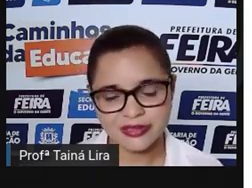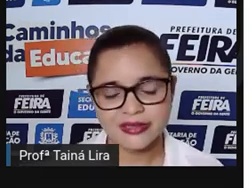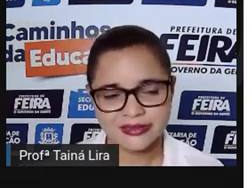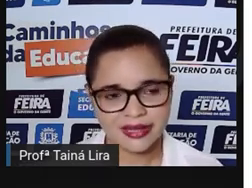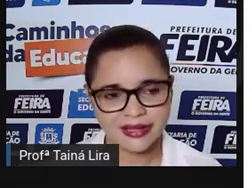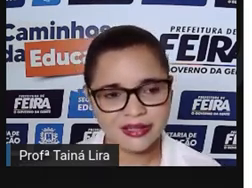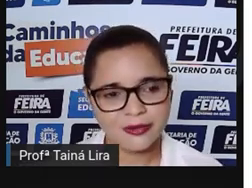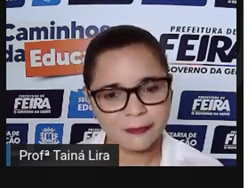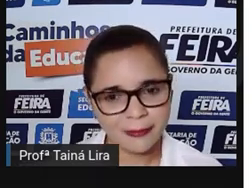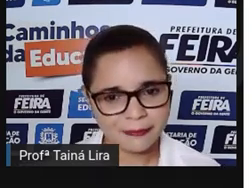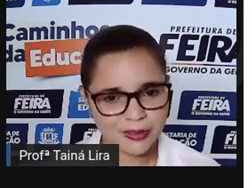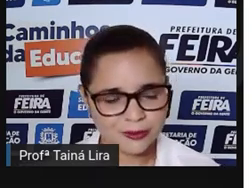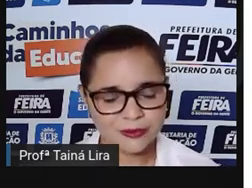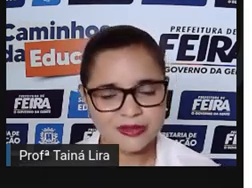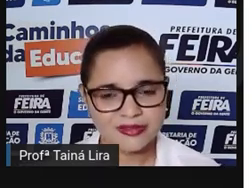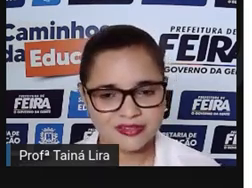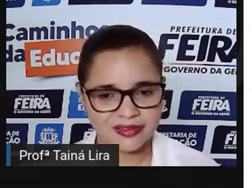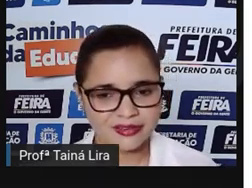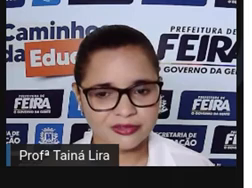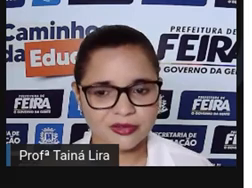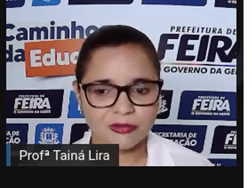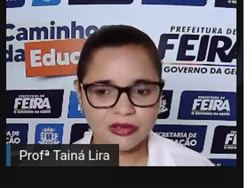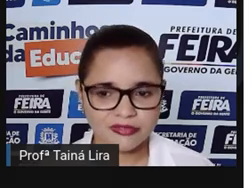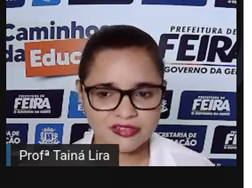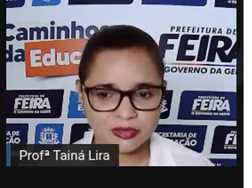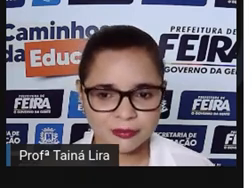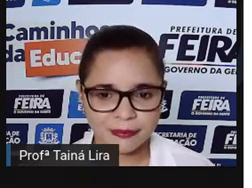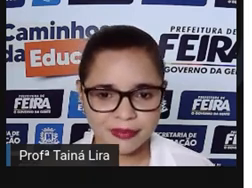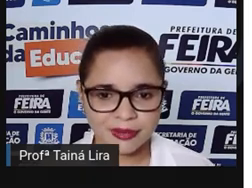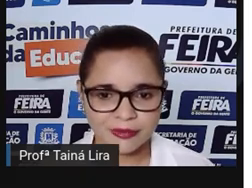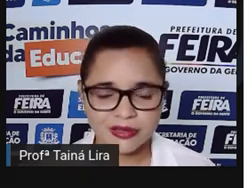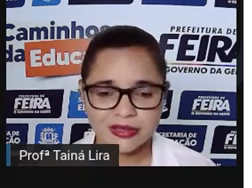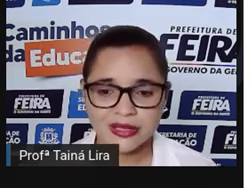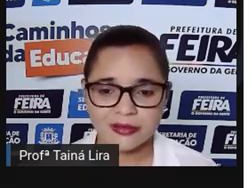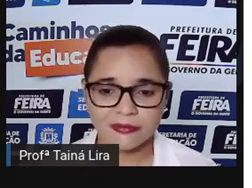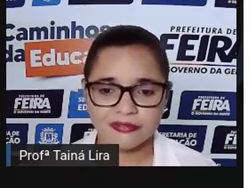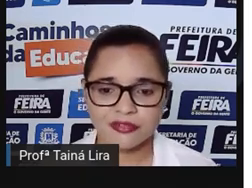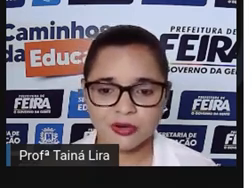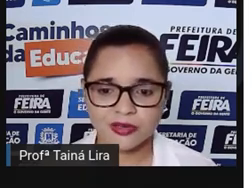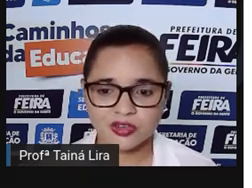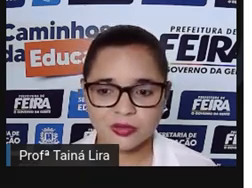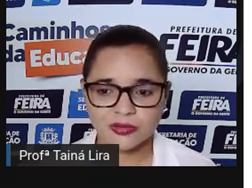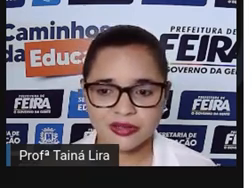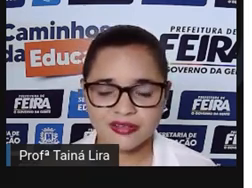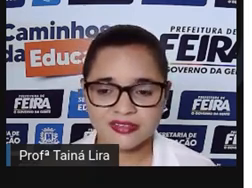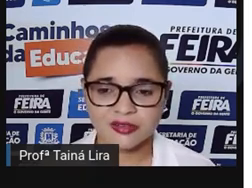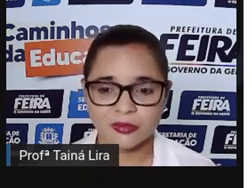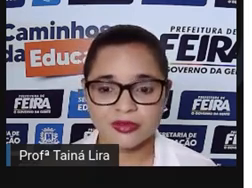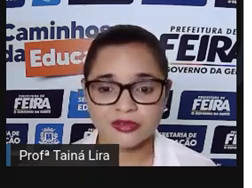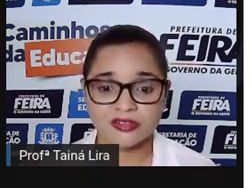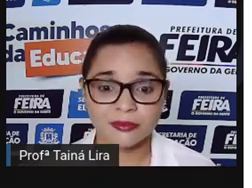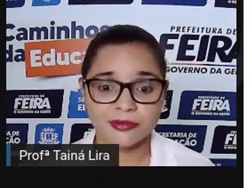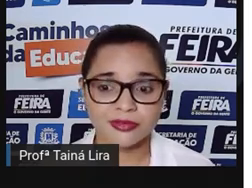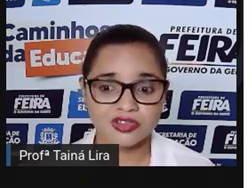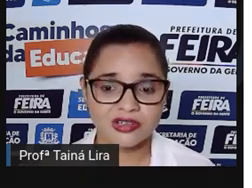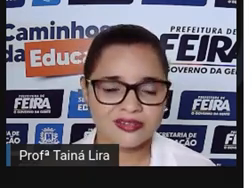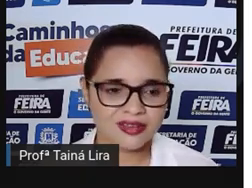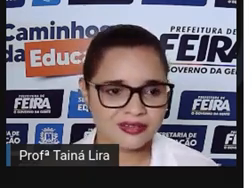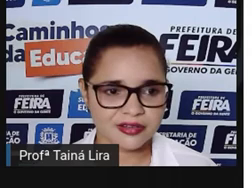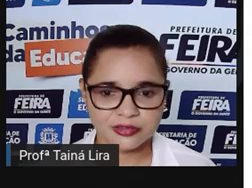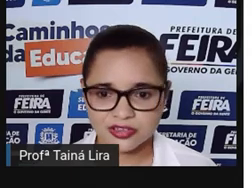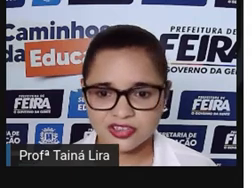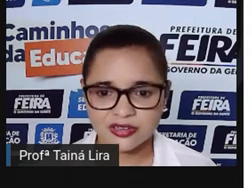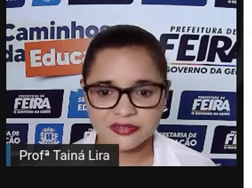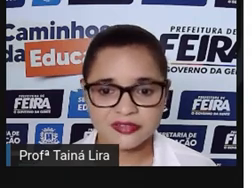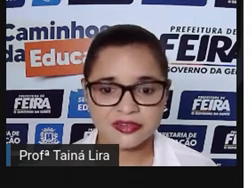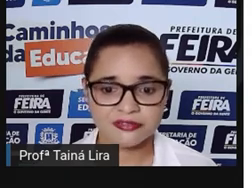egípcio, tá? Em um papiro, certo? Então, com a invenção do papel, uma forma de comunicação começou a ser muito utilizada